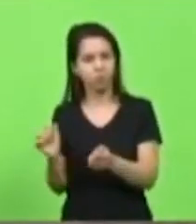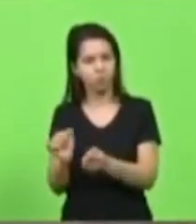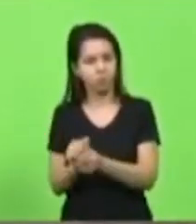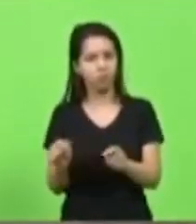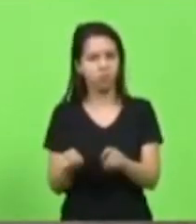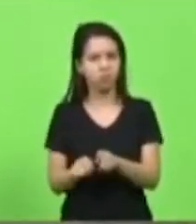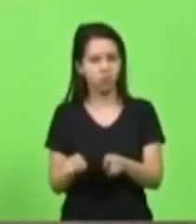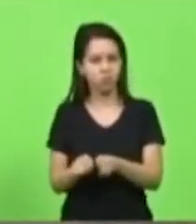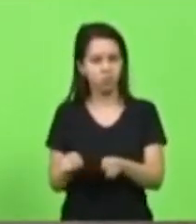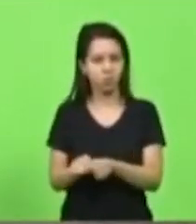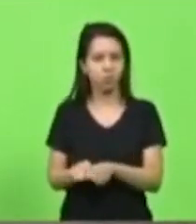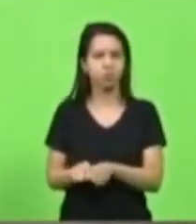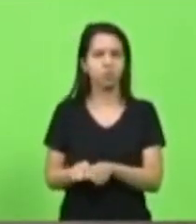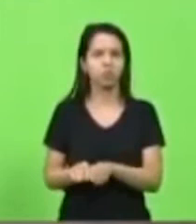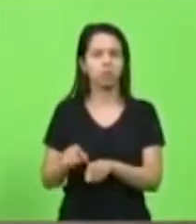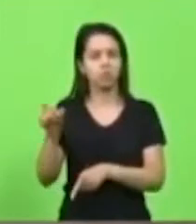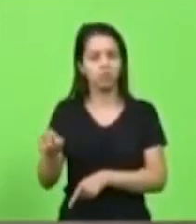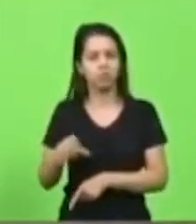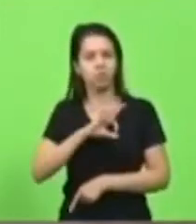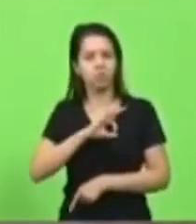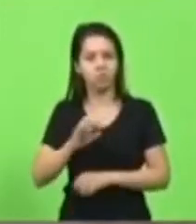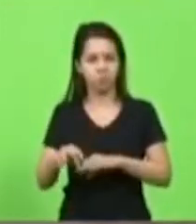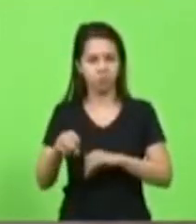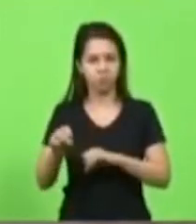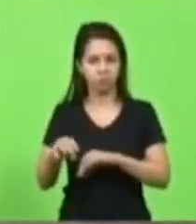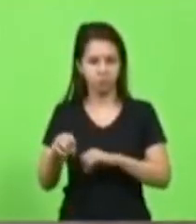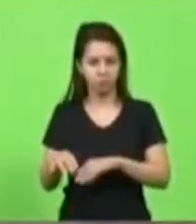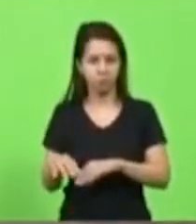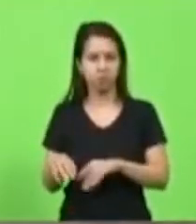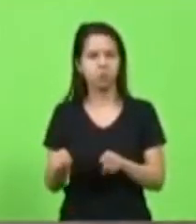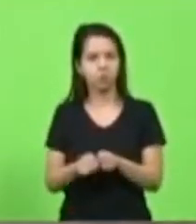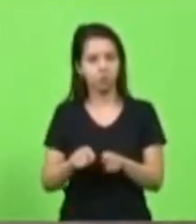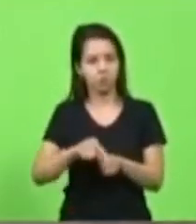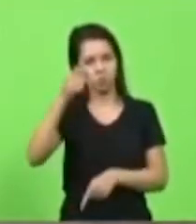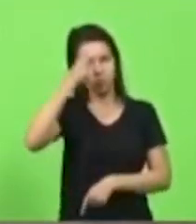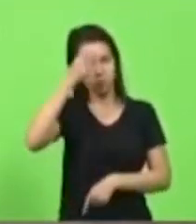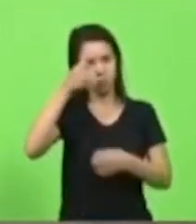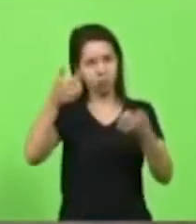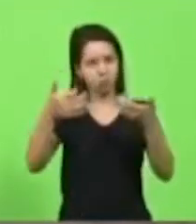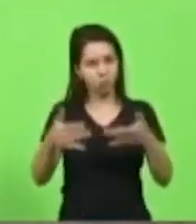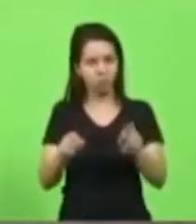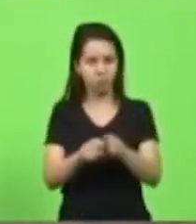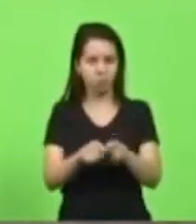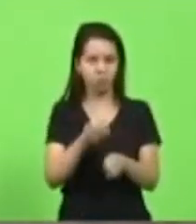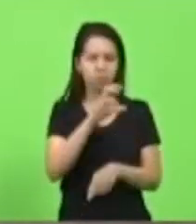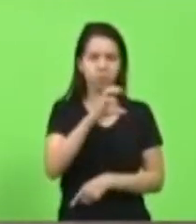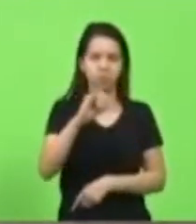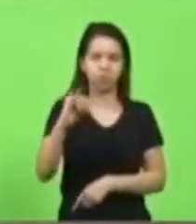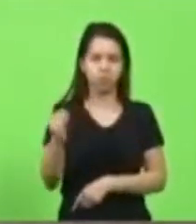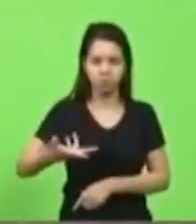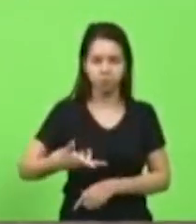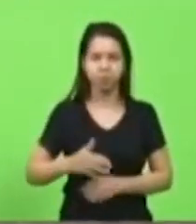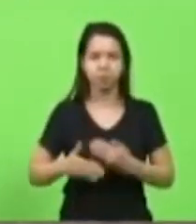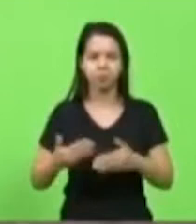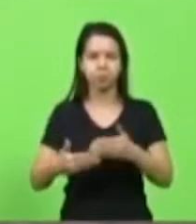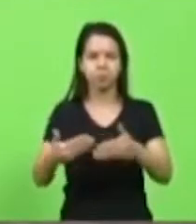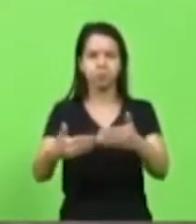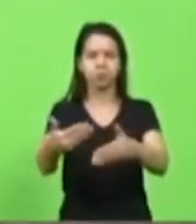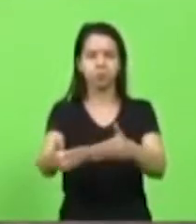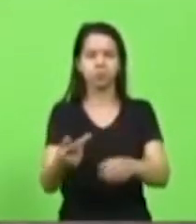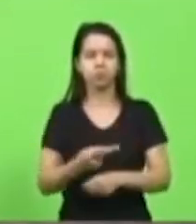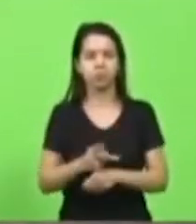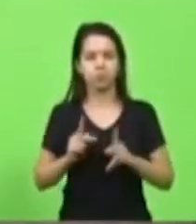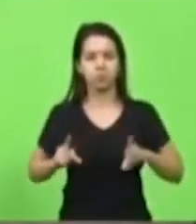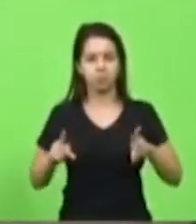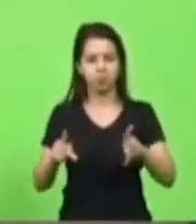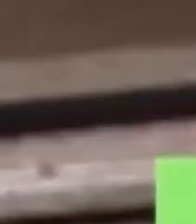e foi relatado, muito bem relatado, pelo deputado Maurício Kudillac, que ainda na CCJ fez diligência para a procuradoria